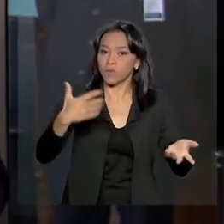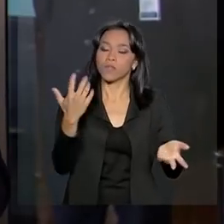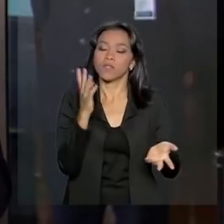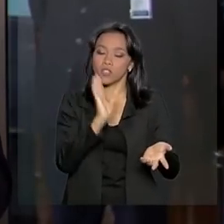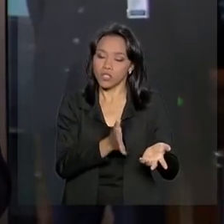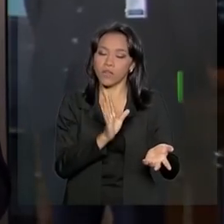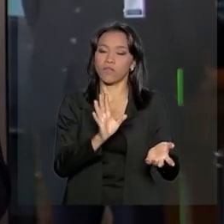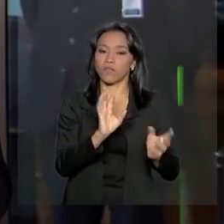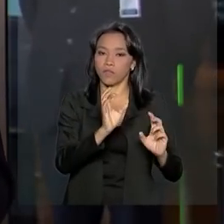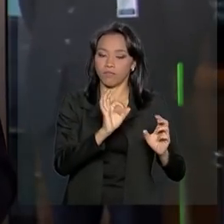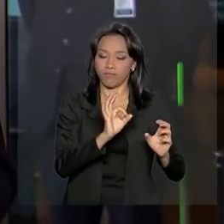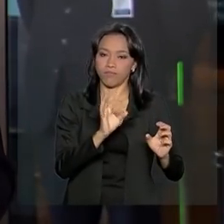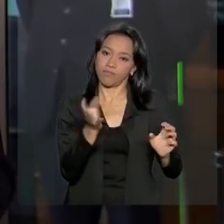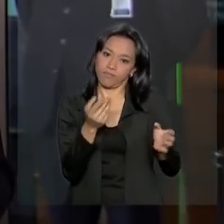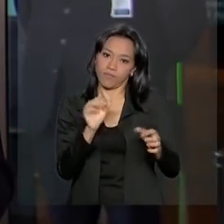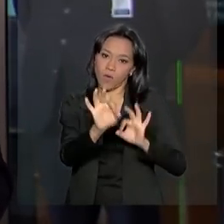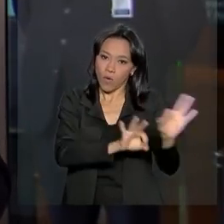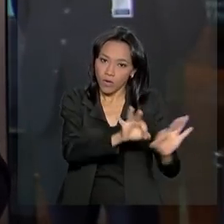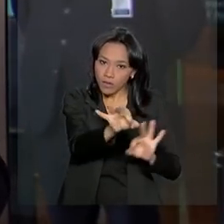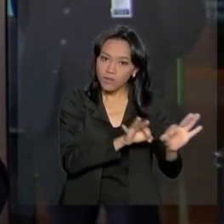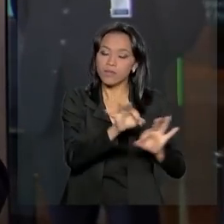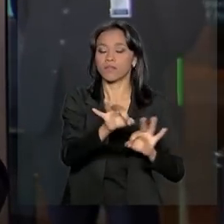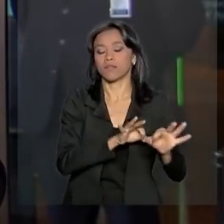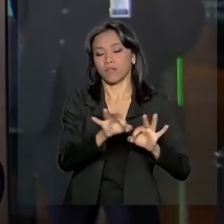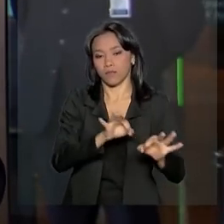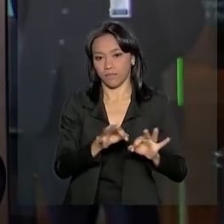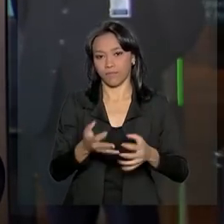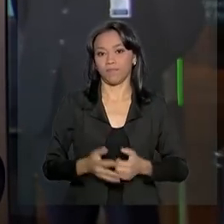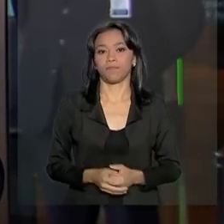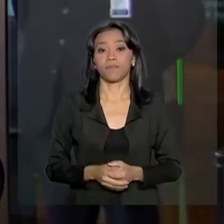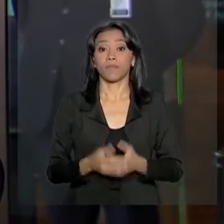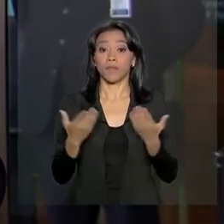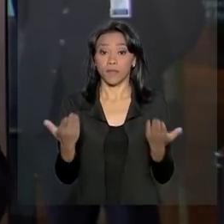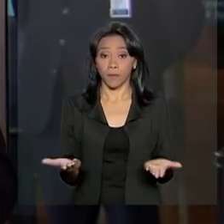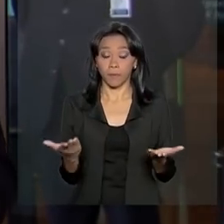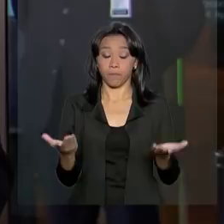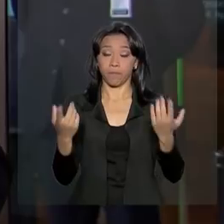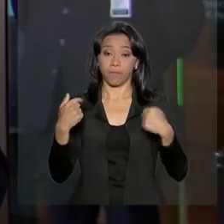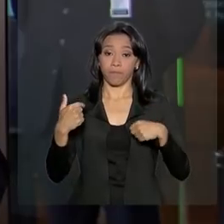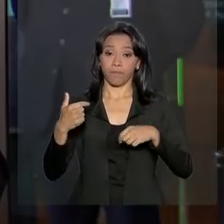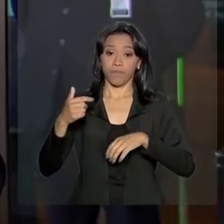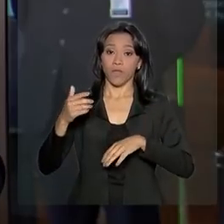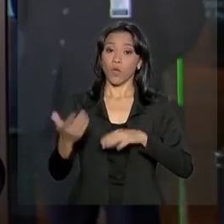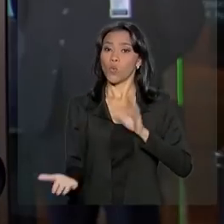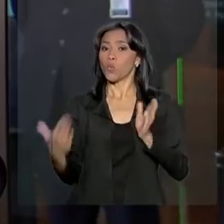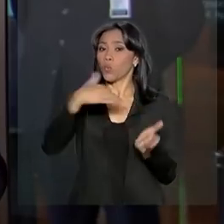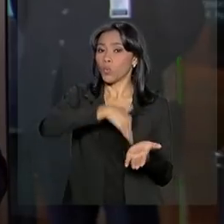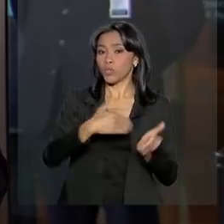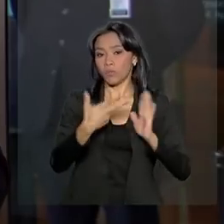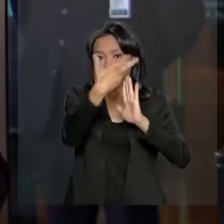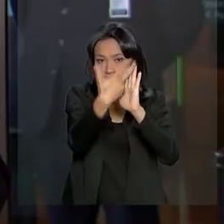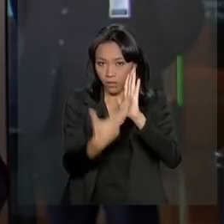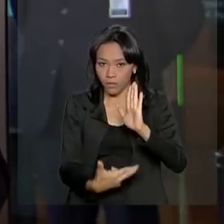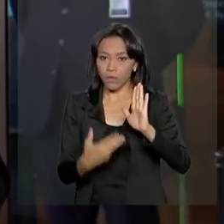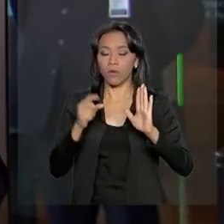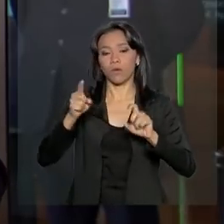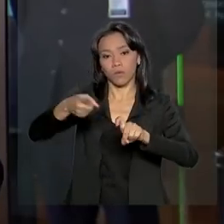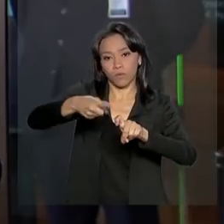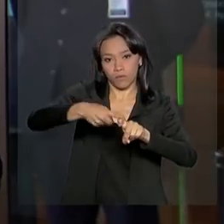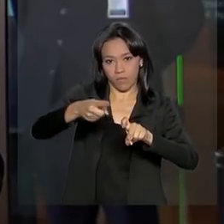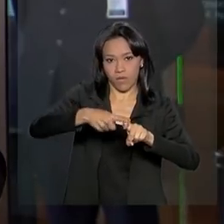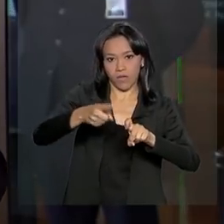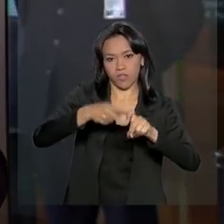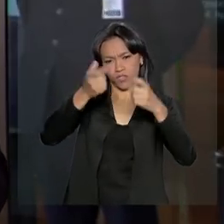ao lado deste ambiente, deste apartamento. De acordo com o último boletim médico divulgado pela